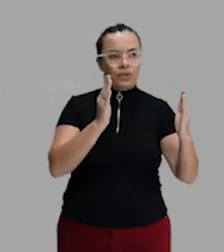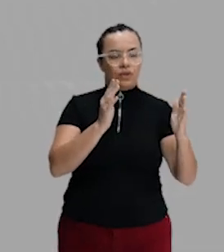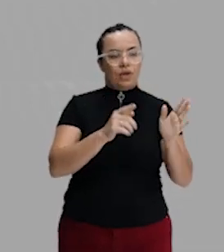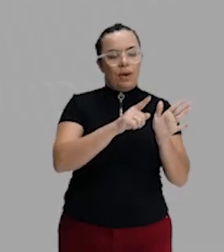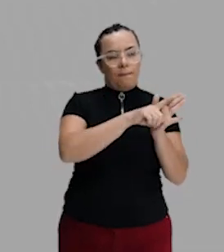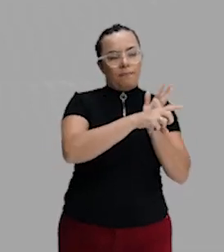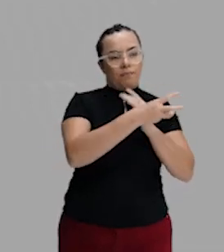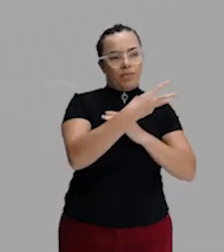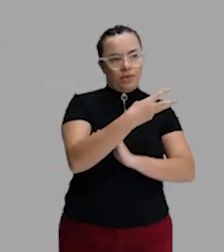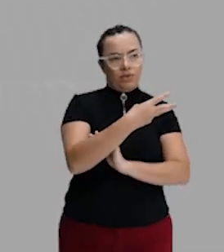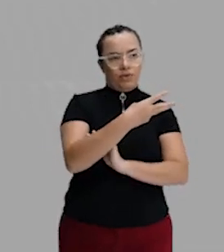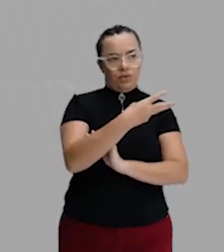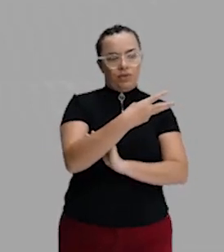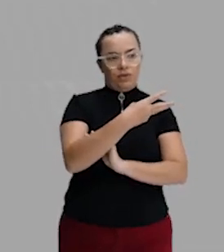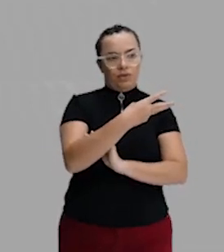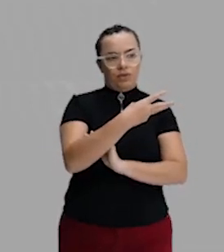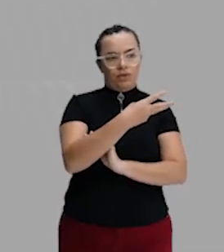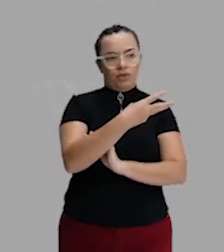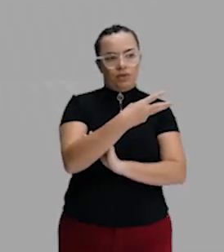E o menos 2 aqui.